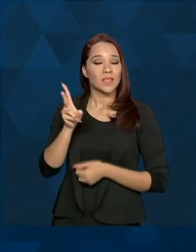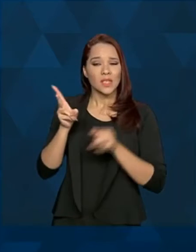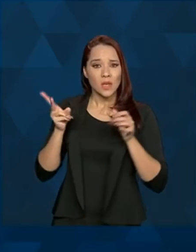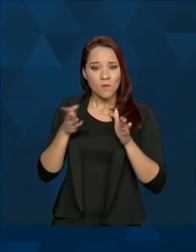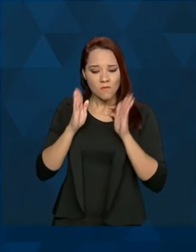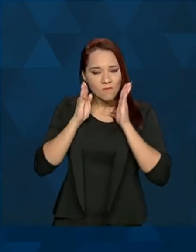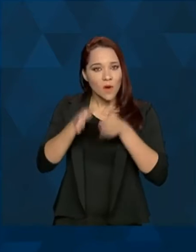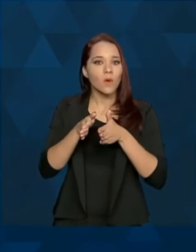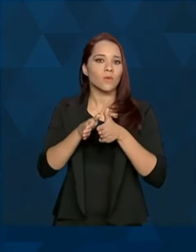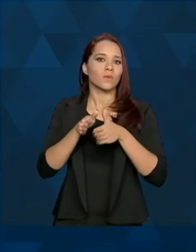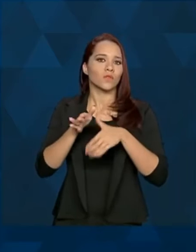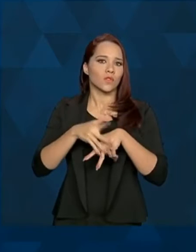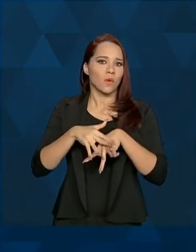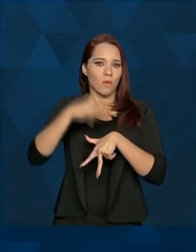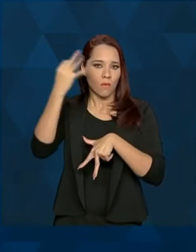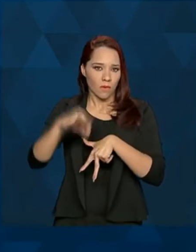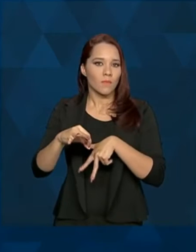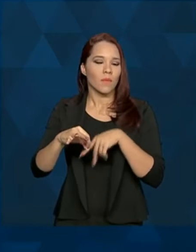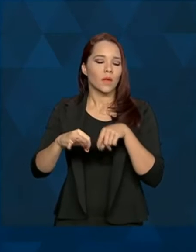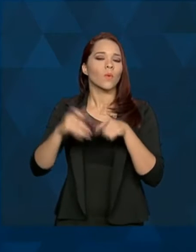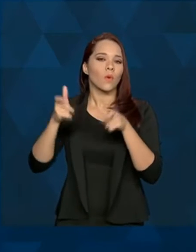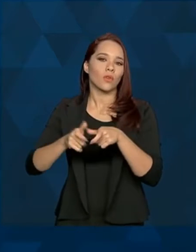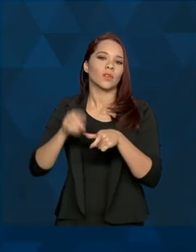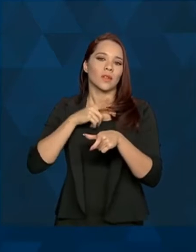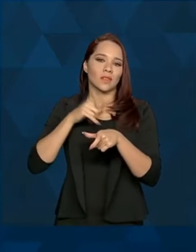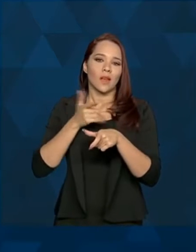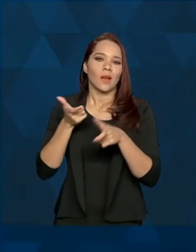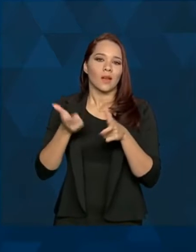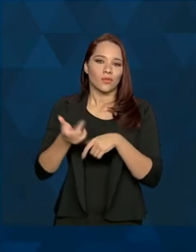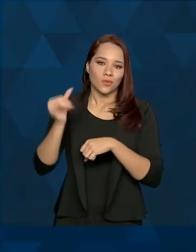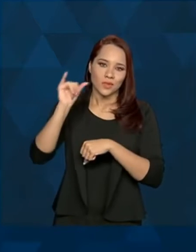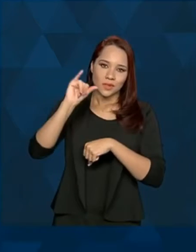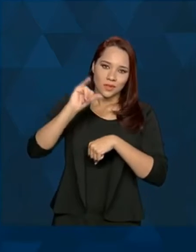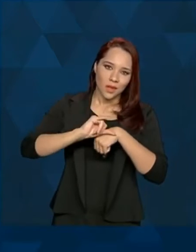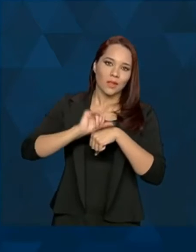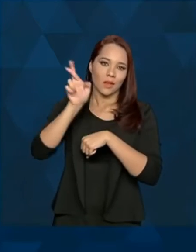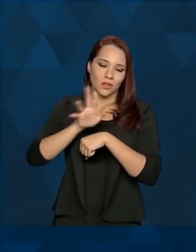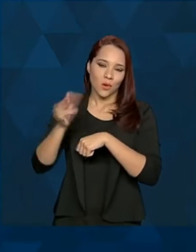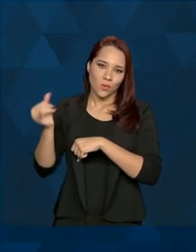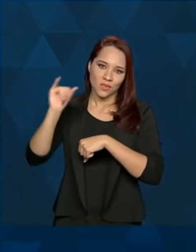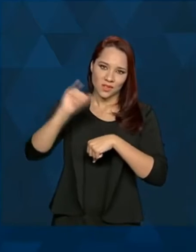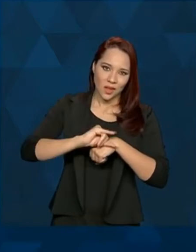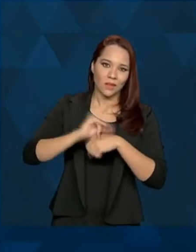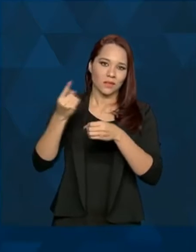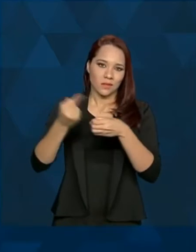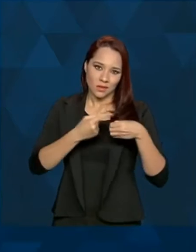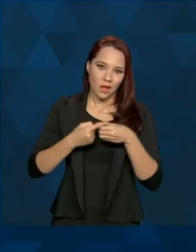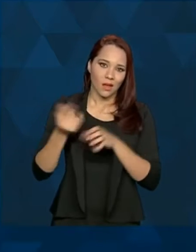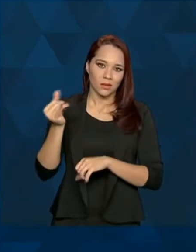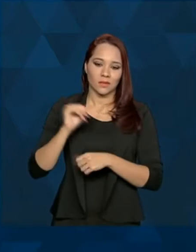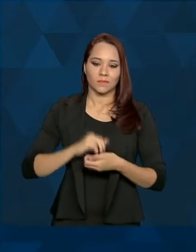de casos ele ainda está muito localizada nas regiões das